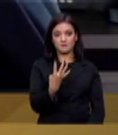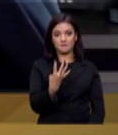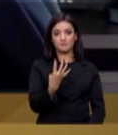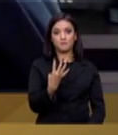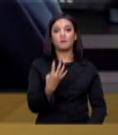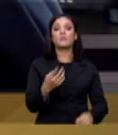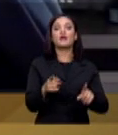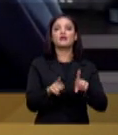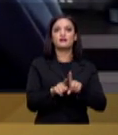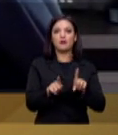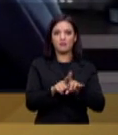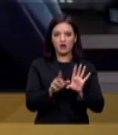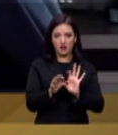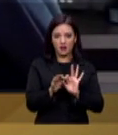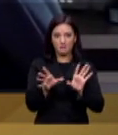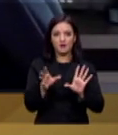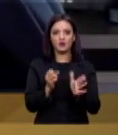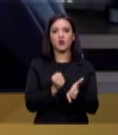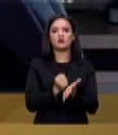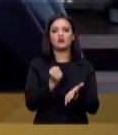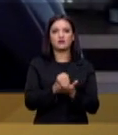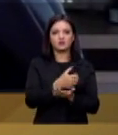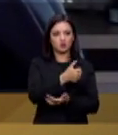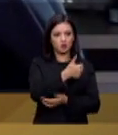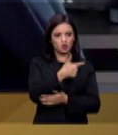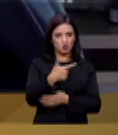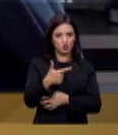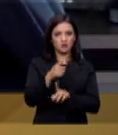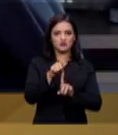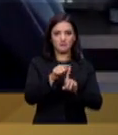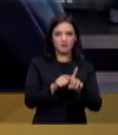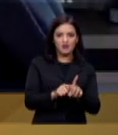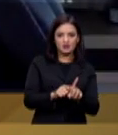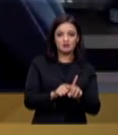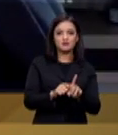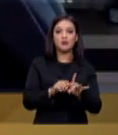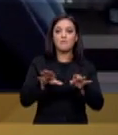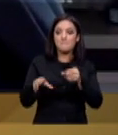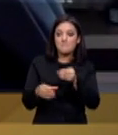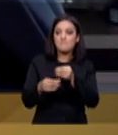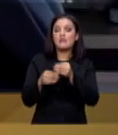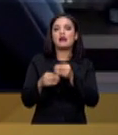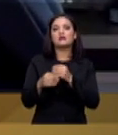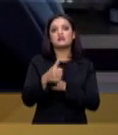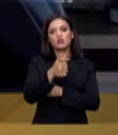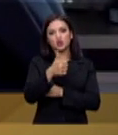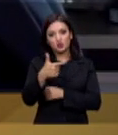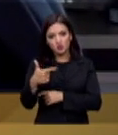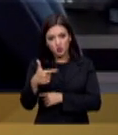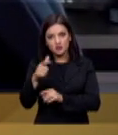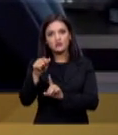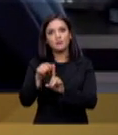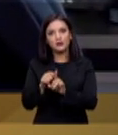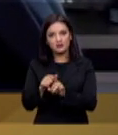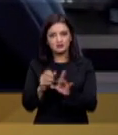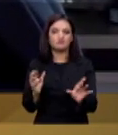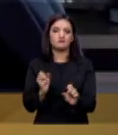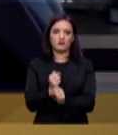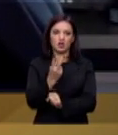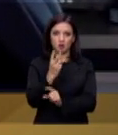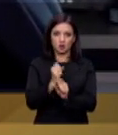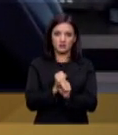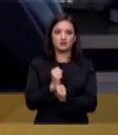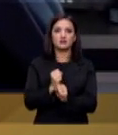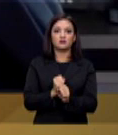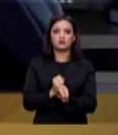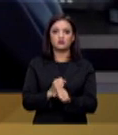Igualmente, permite a contratação por 12 meses, com a prorrogação por mais 12 meses.